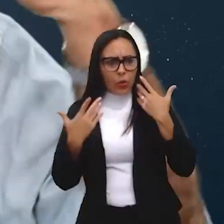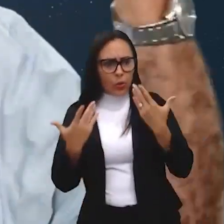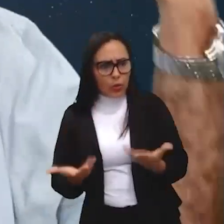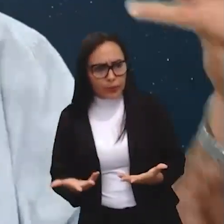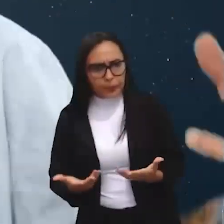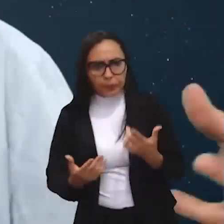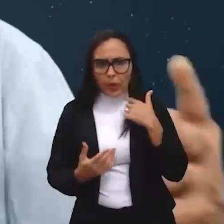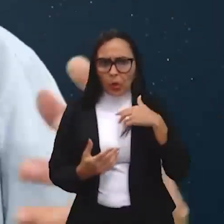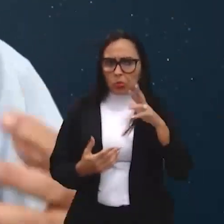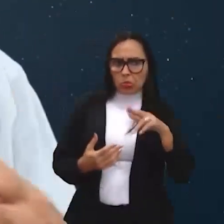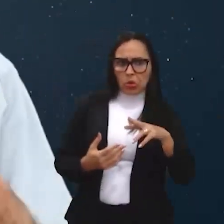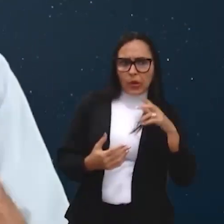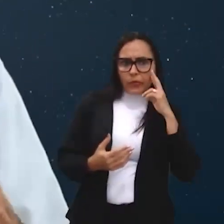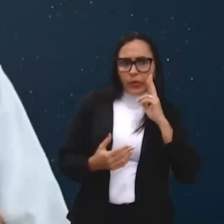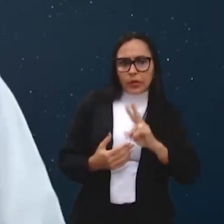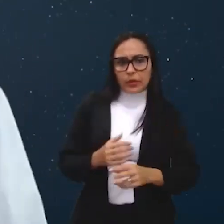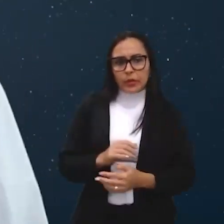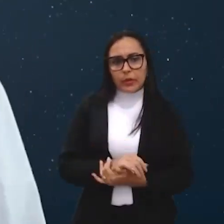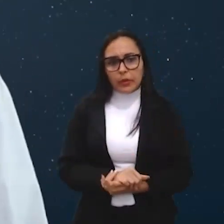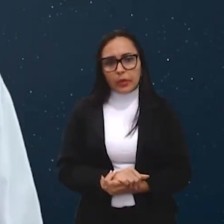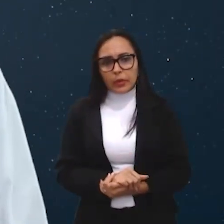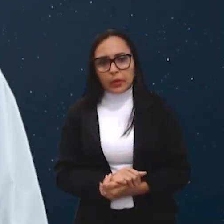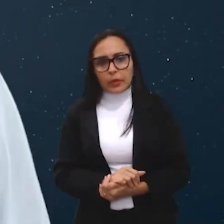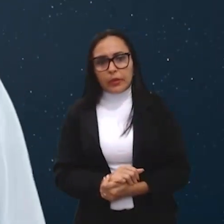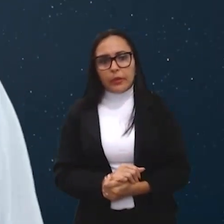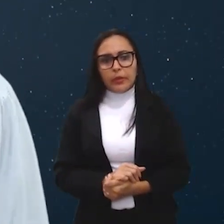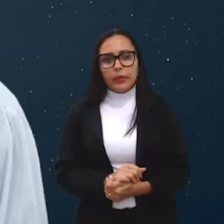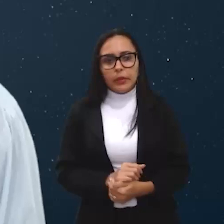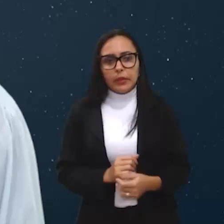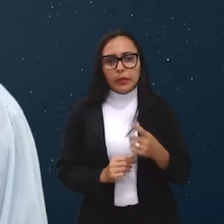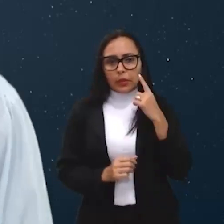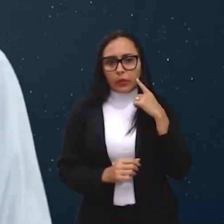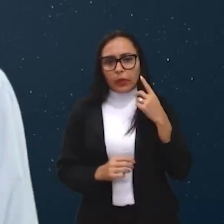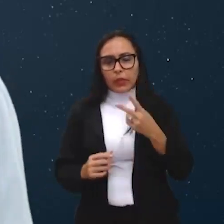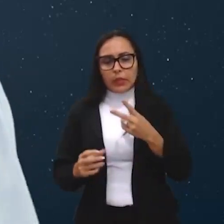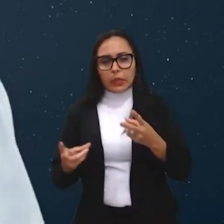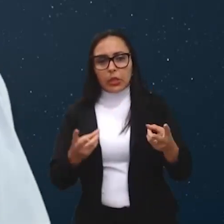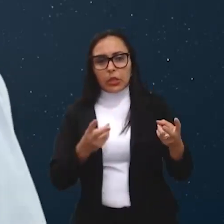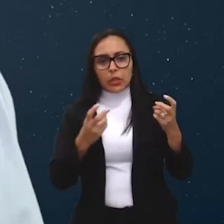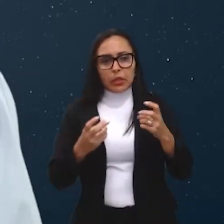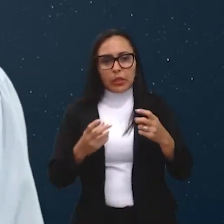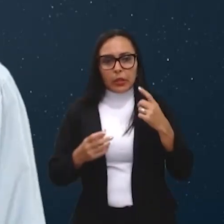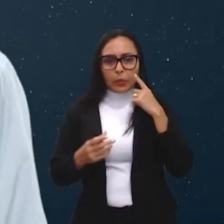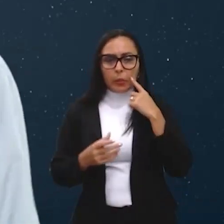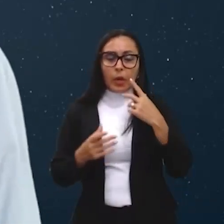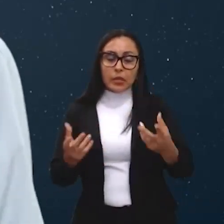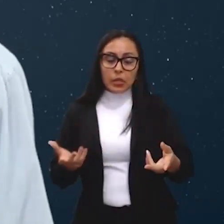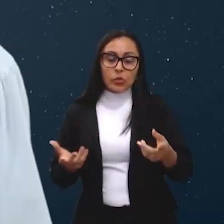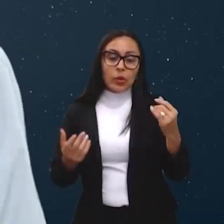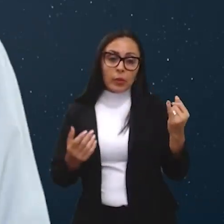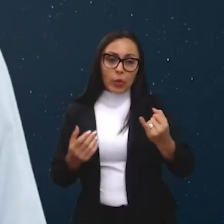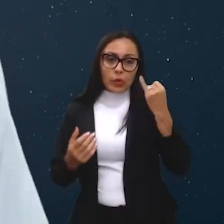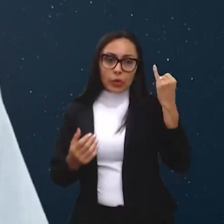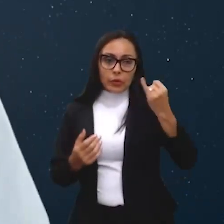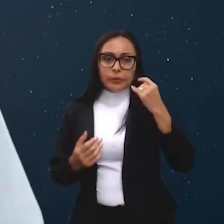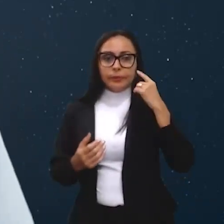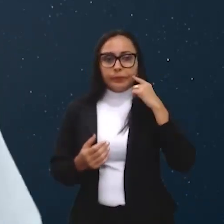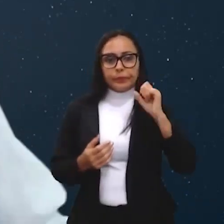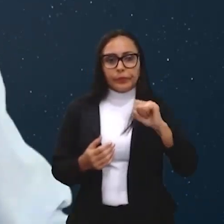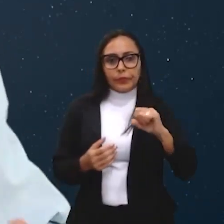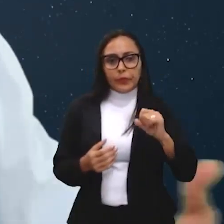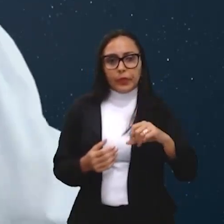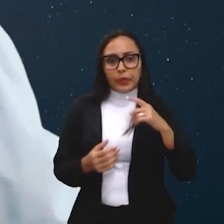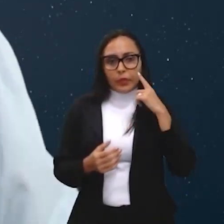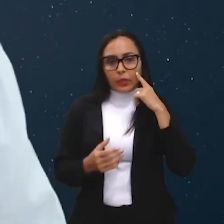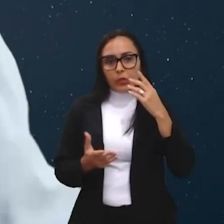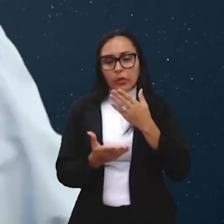Nunca vi isso na minha vida. Quer dizer, sempre vai chocar, né? Vai indignar. Mas esse é o papel da arte. Se não fizer isso, então chega uma hora